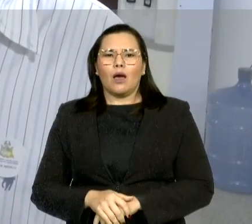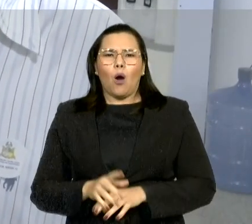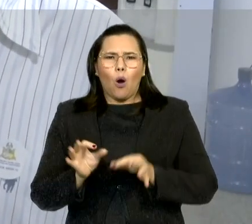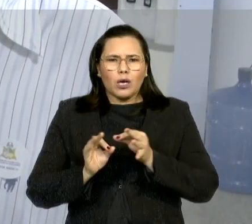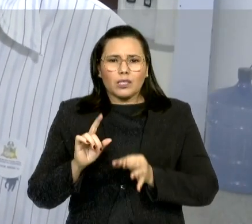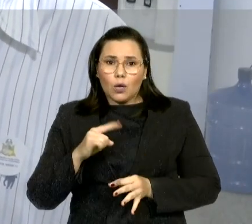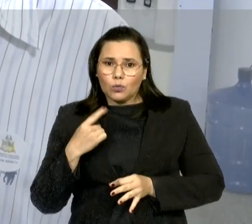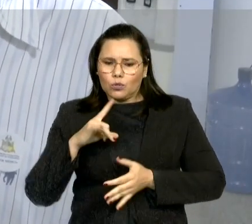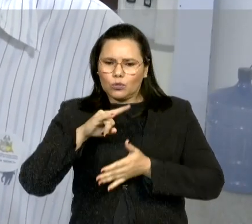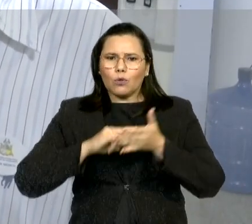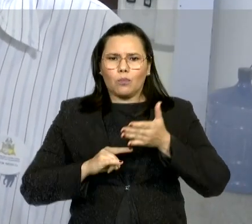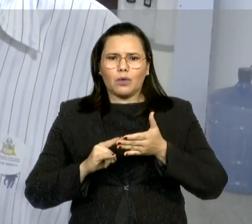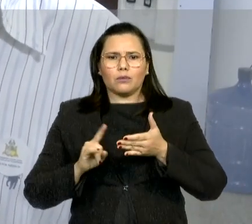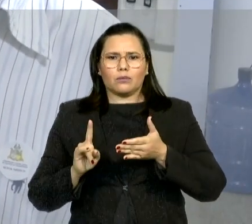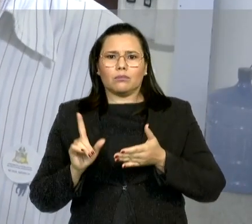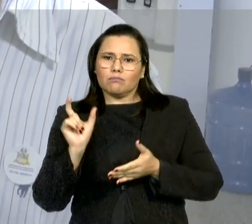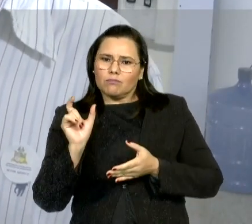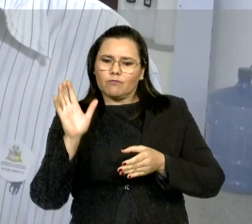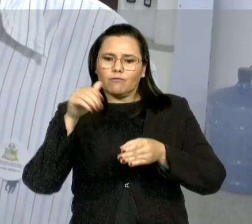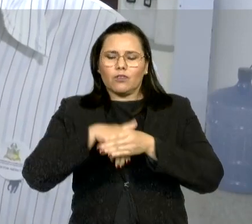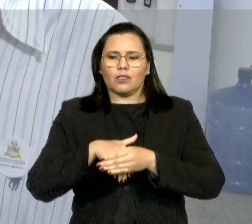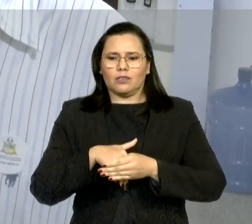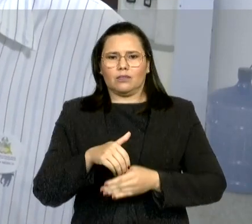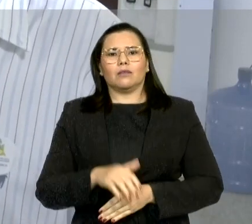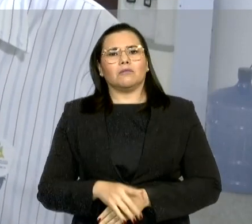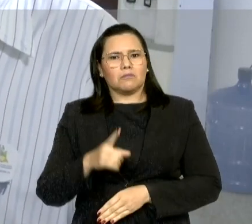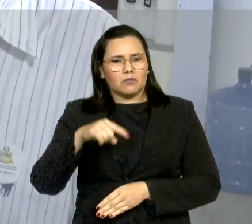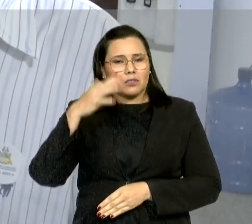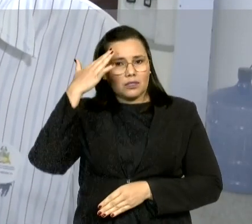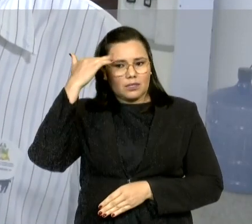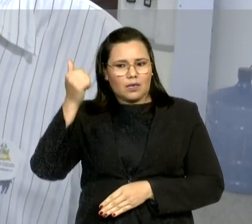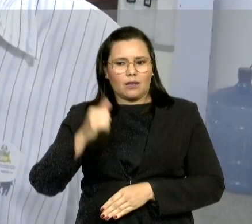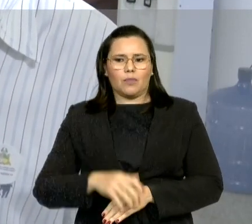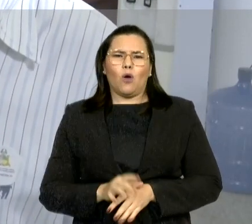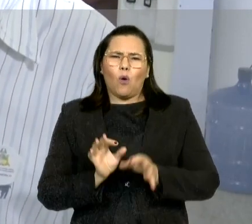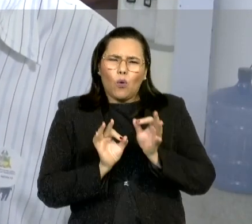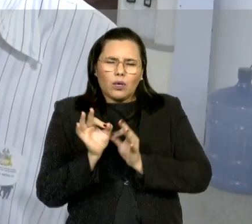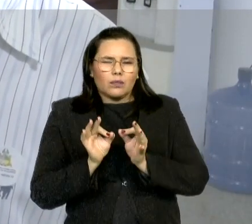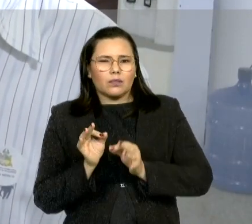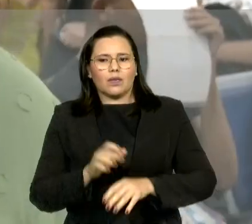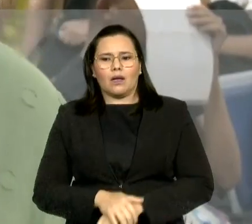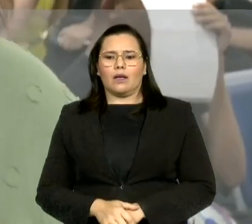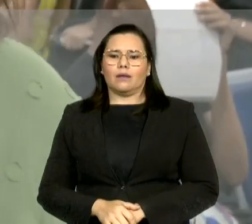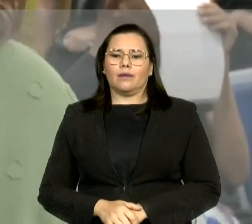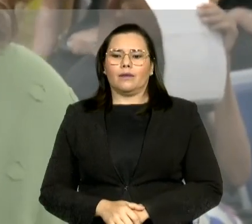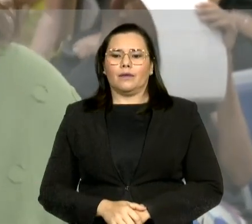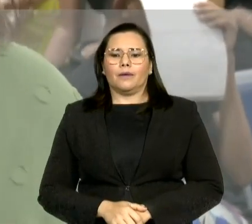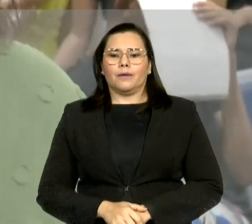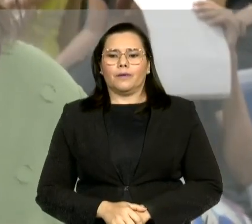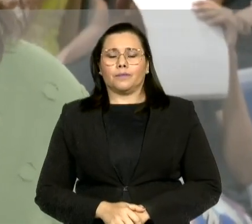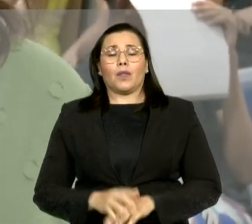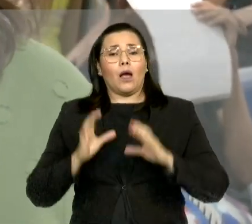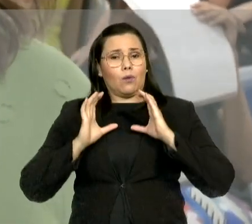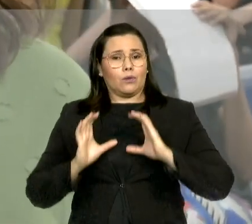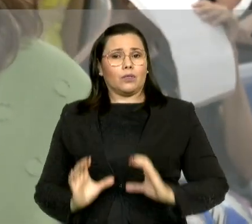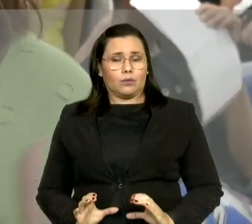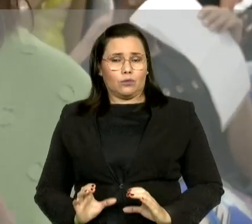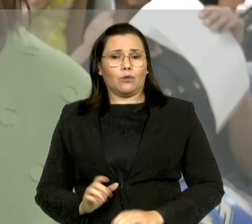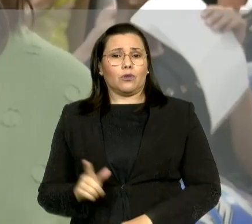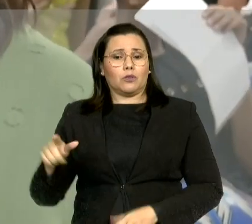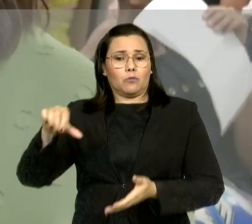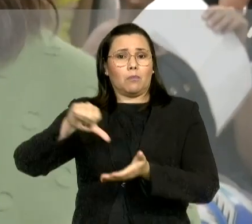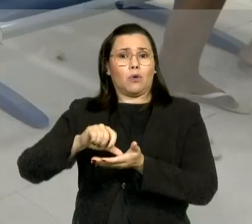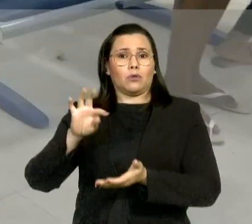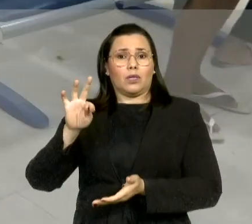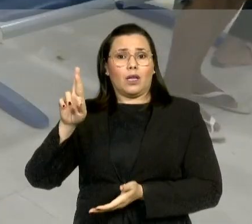tão importante ação, né, que é emitir o título de eleitor, uns regularizar, outros transferir. A coordenadora do posto do TRE